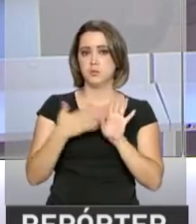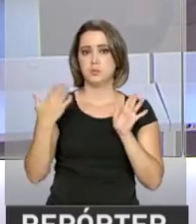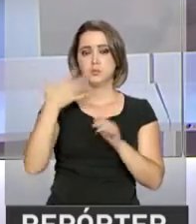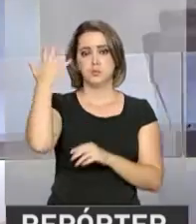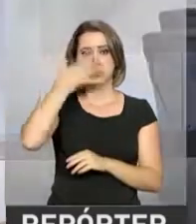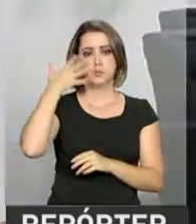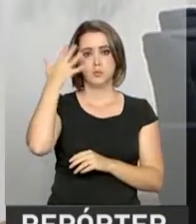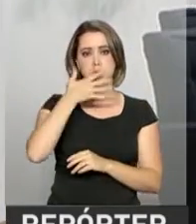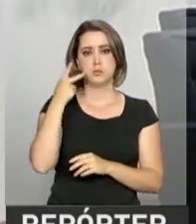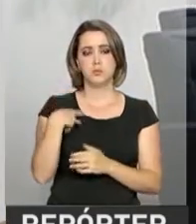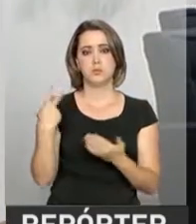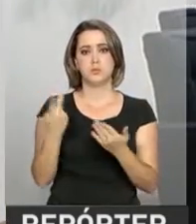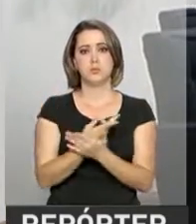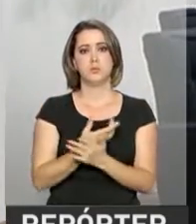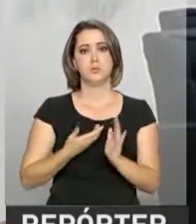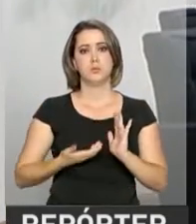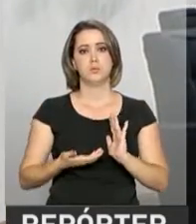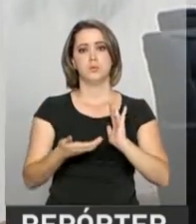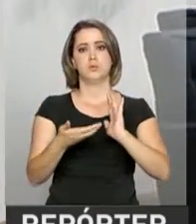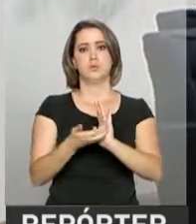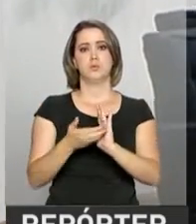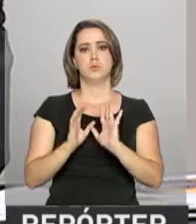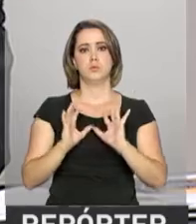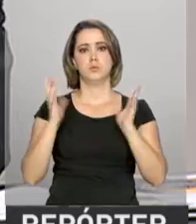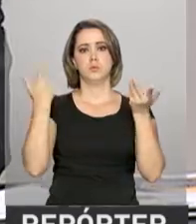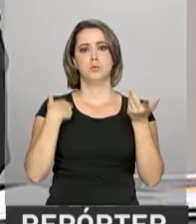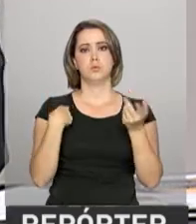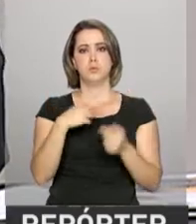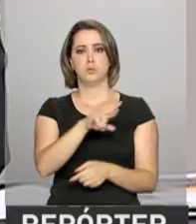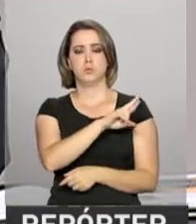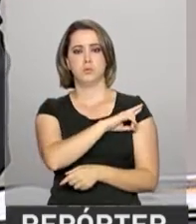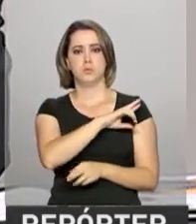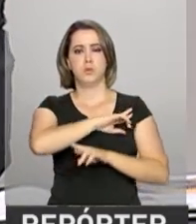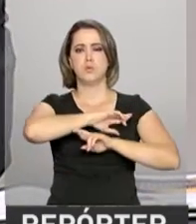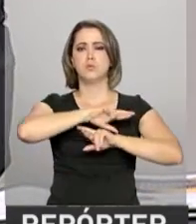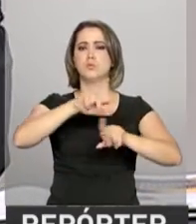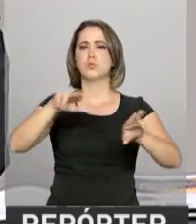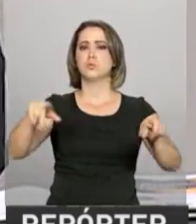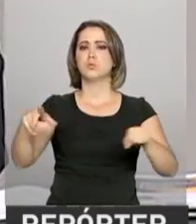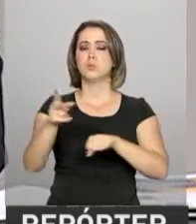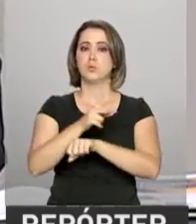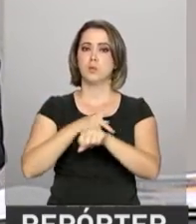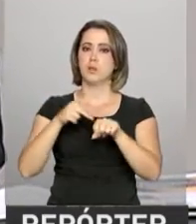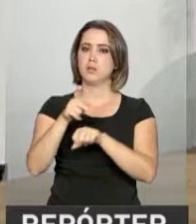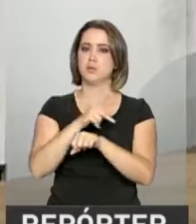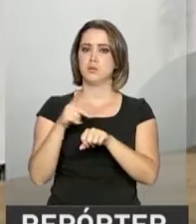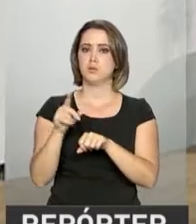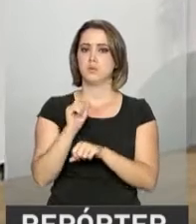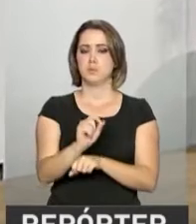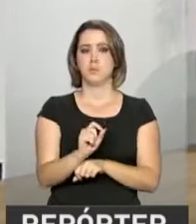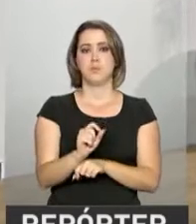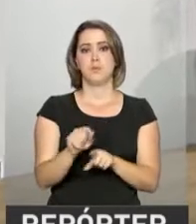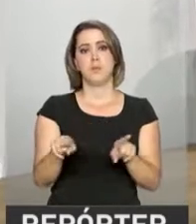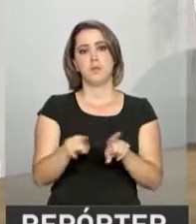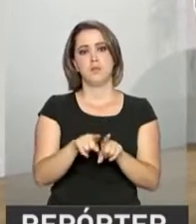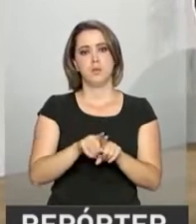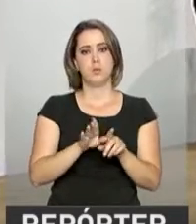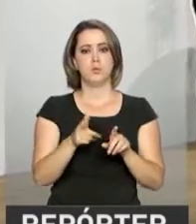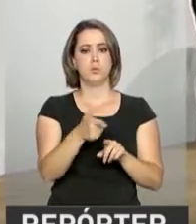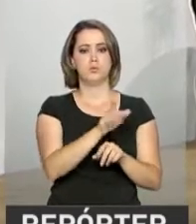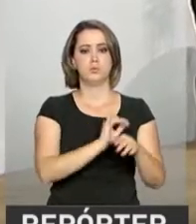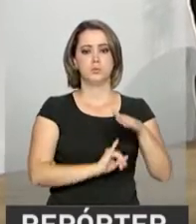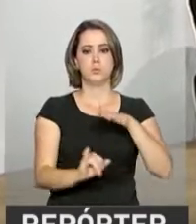realizado na câmara dos deputados o evento contou com representantes do chile e do canadá da itália e do brasil além de